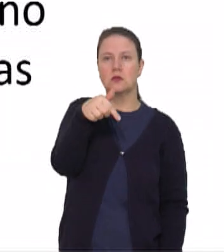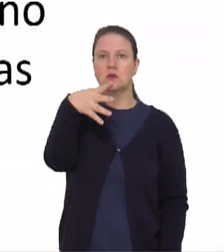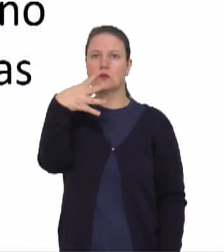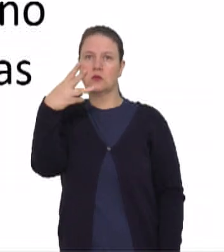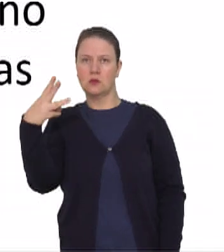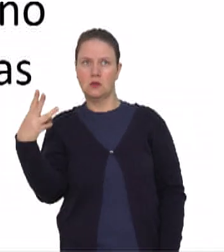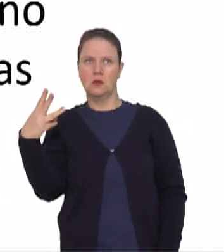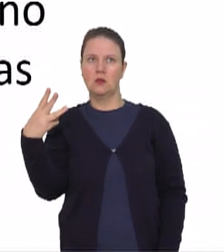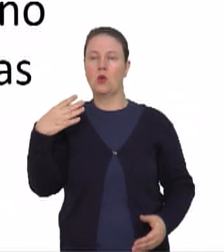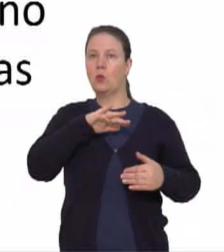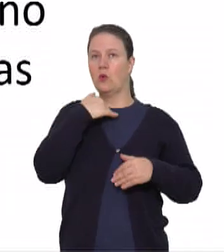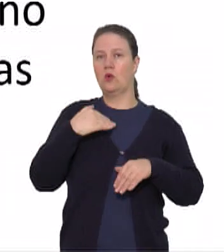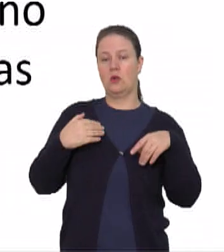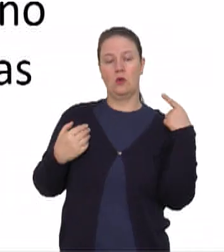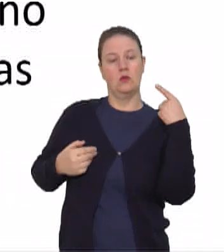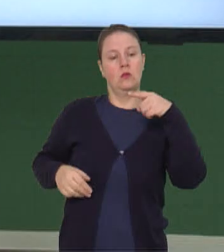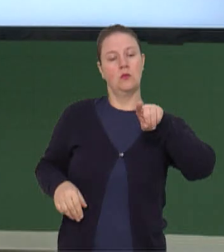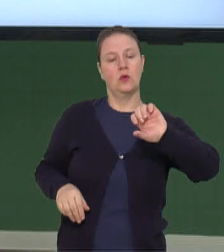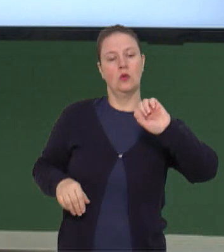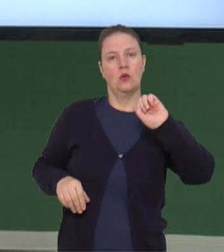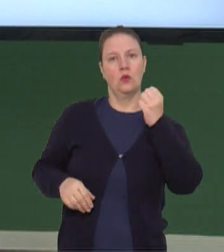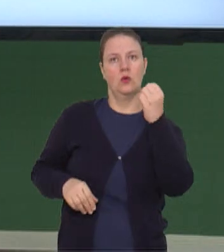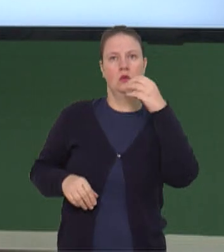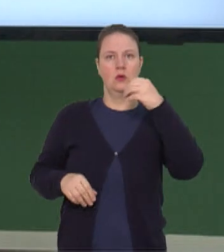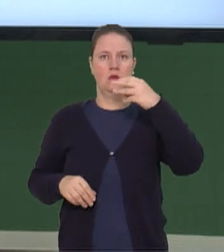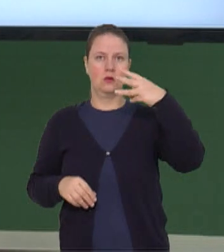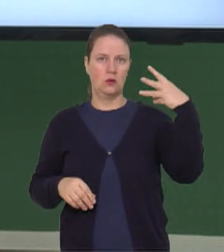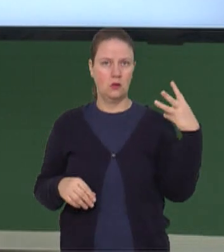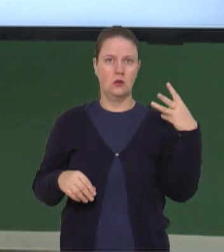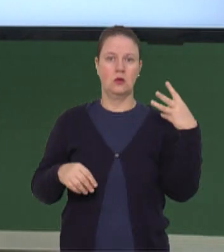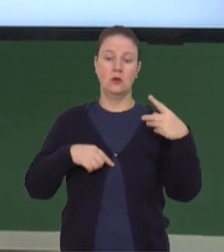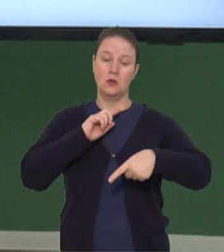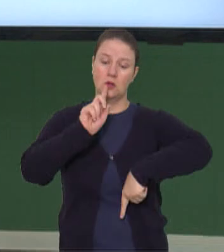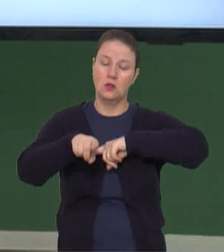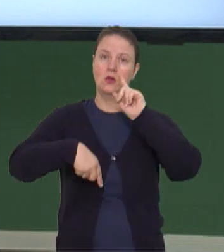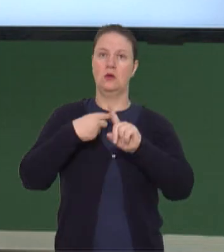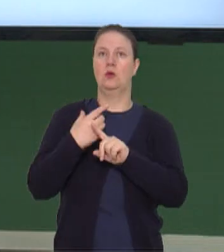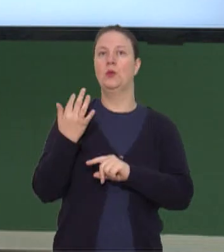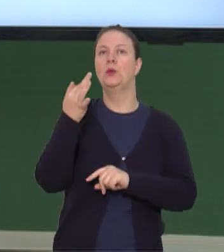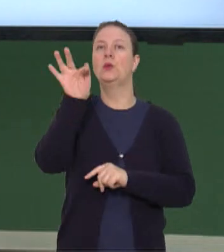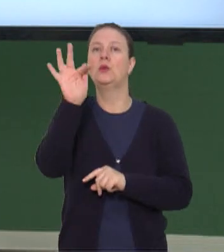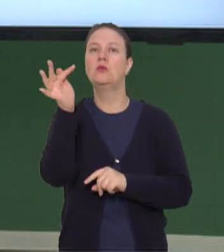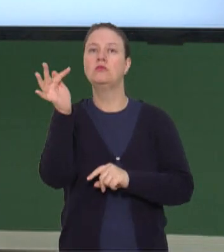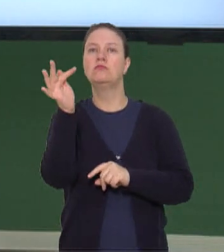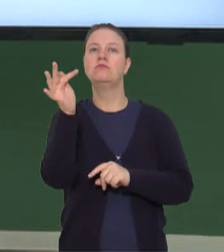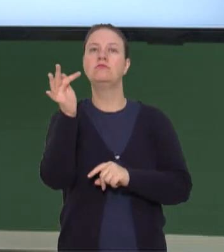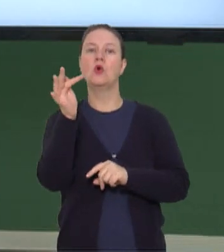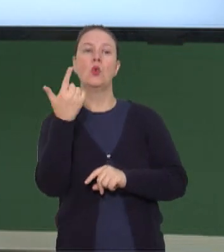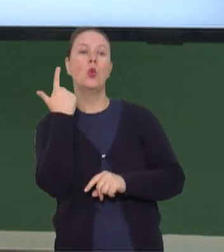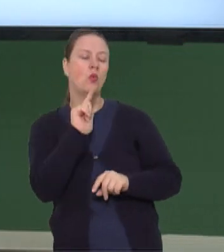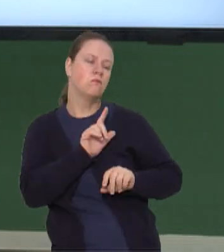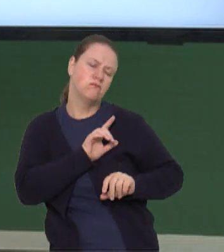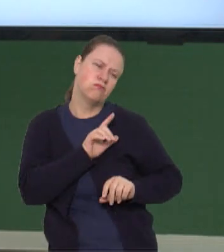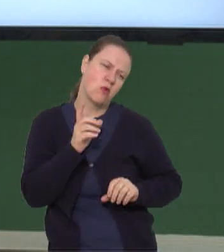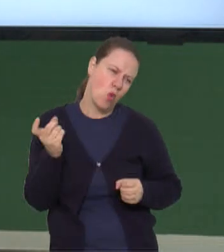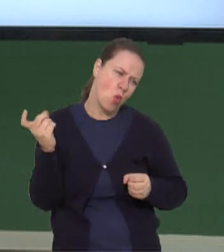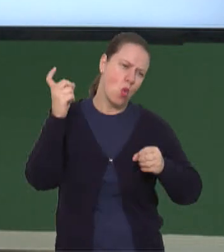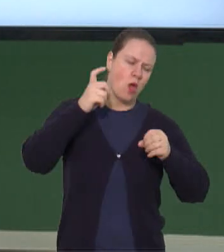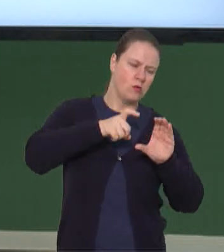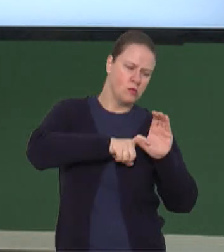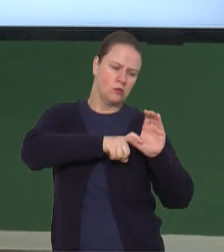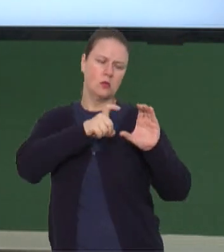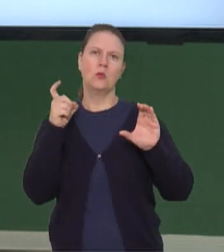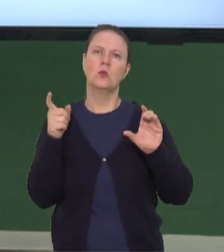faleceu em 1803, né, logo depois do processo dos franceses para a retomada do território do Haiti.